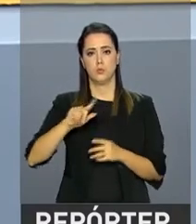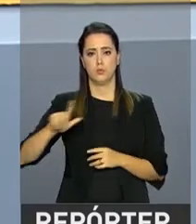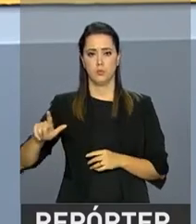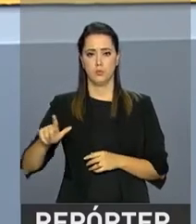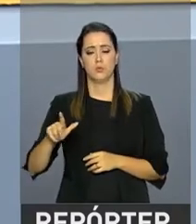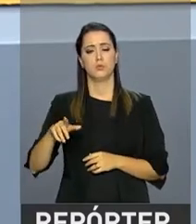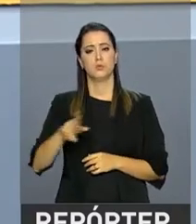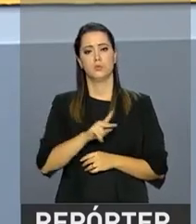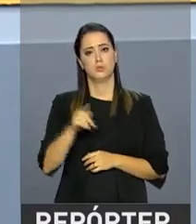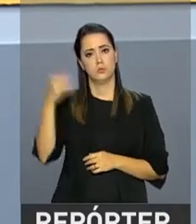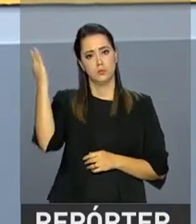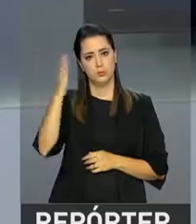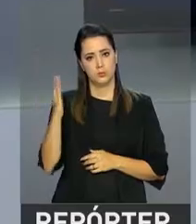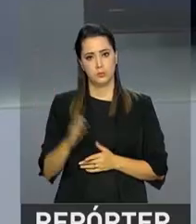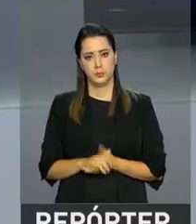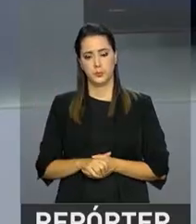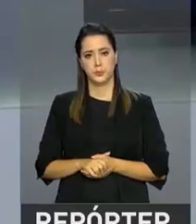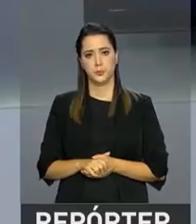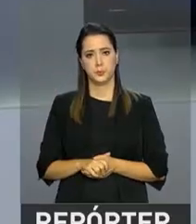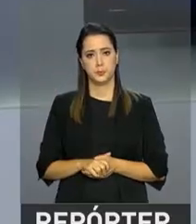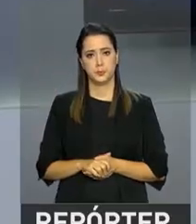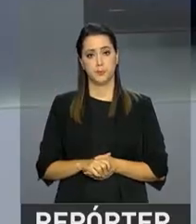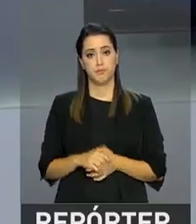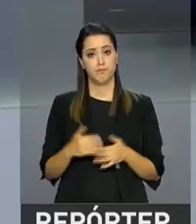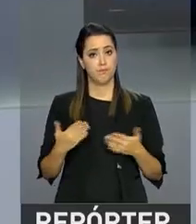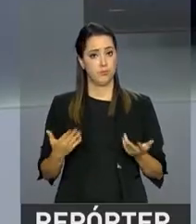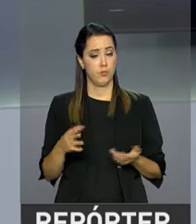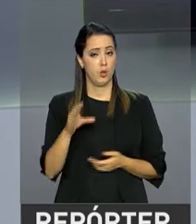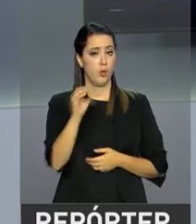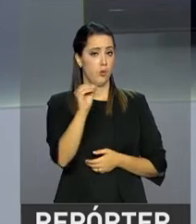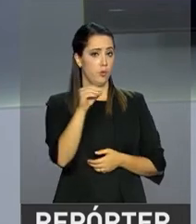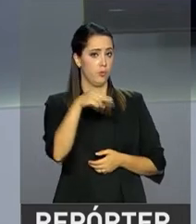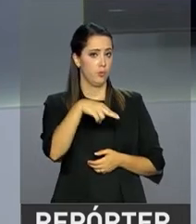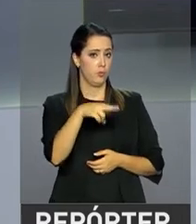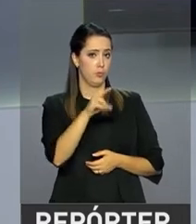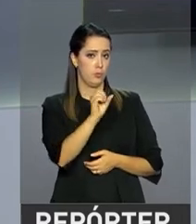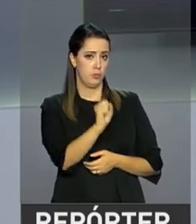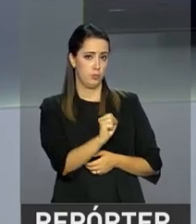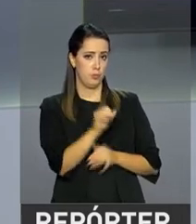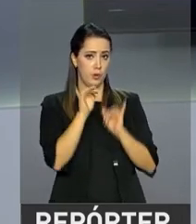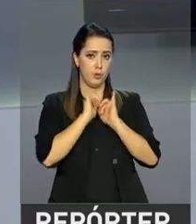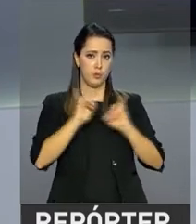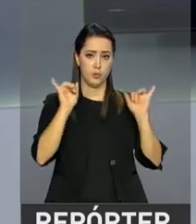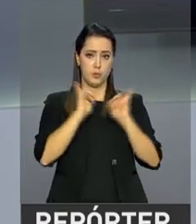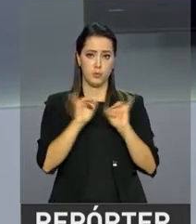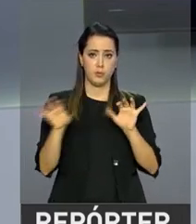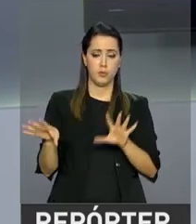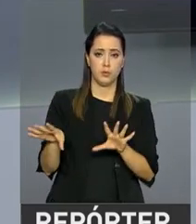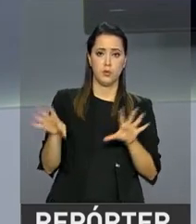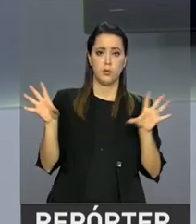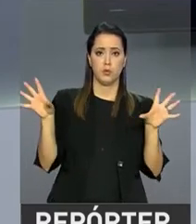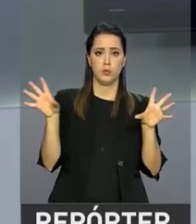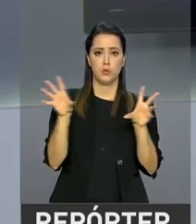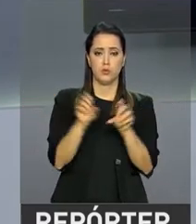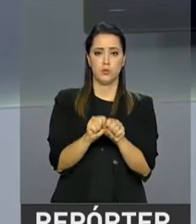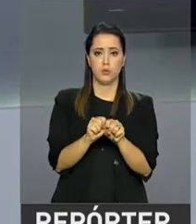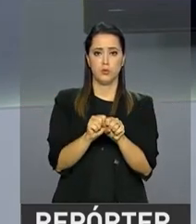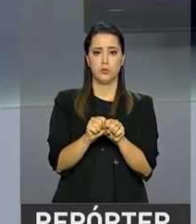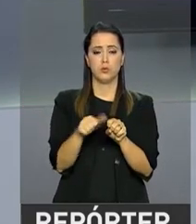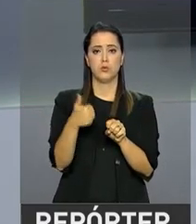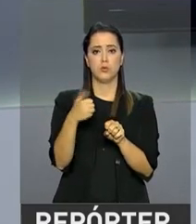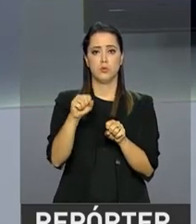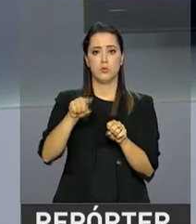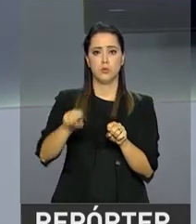presidência da república o operador nacional do sistema o inss emitiu nota sobre o desligamento de cerca de